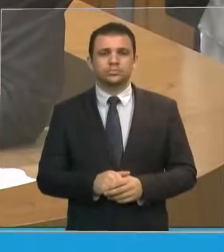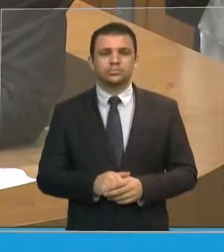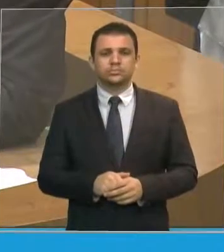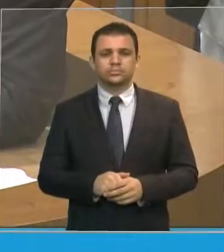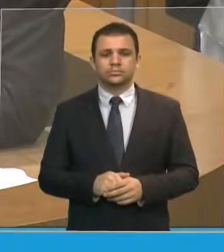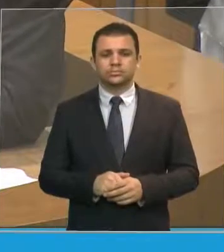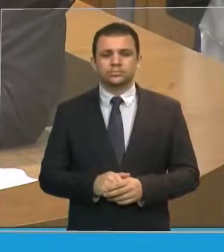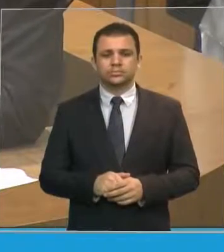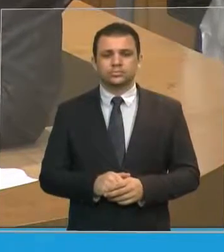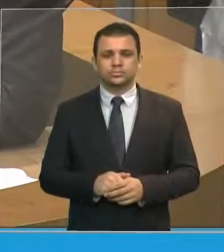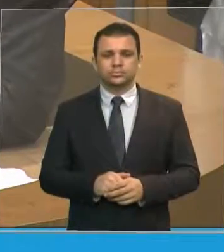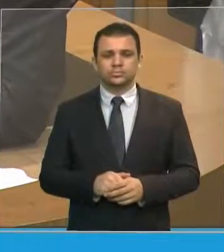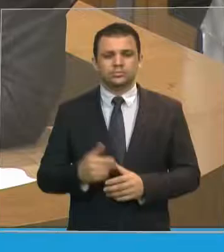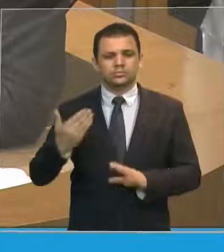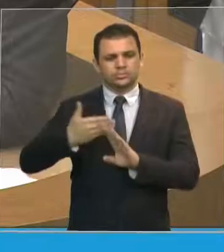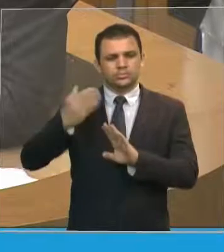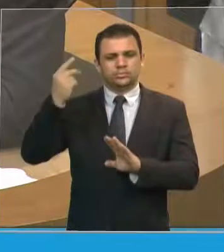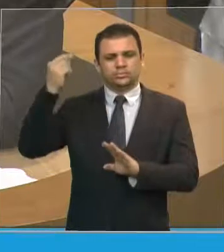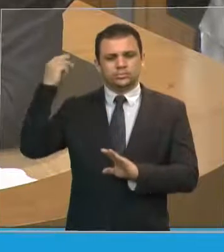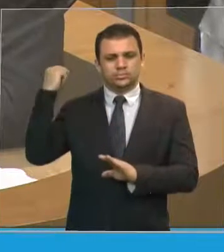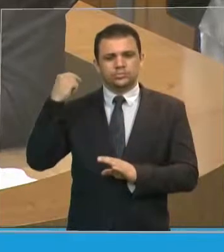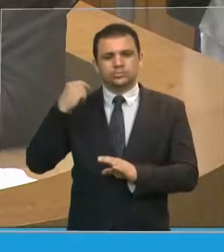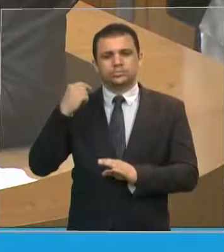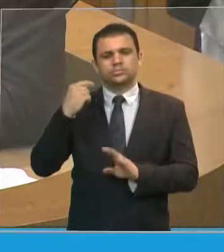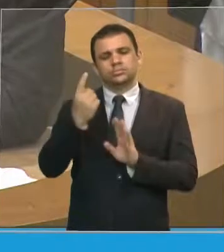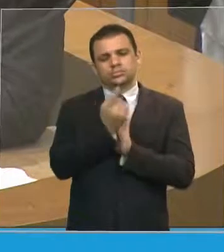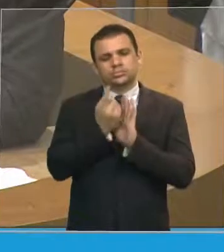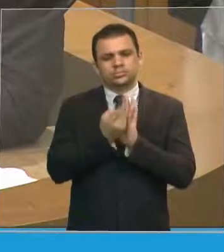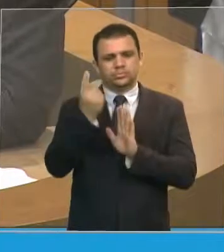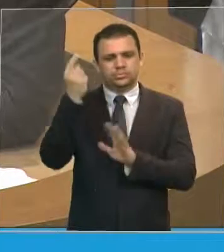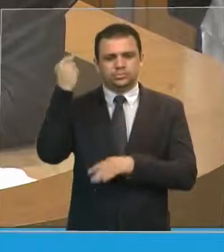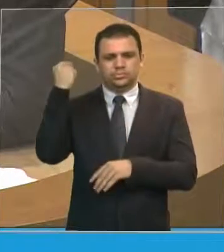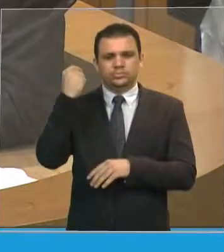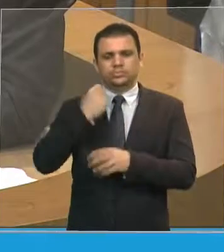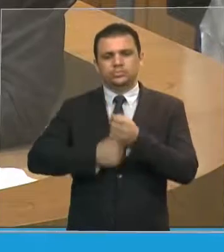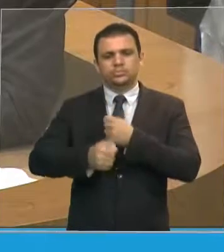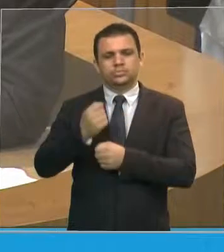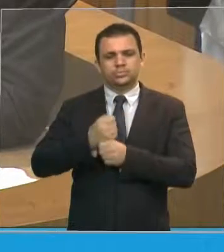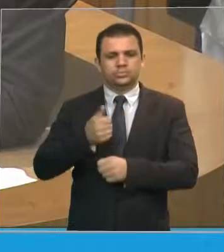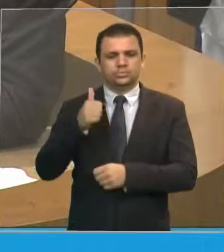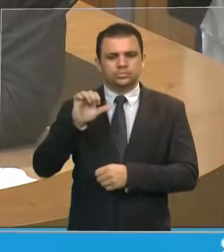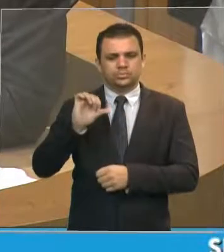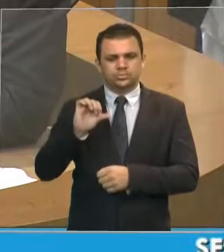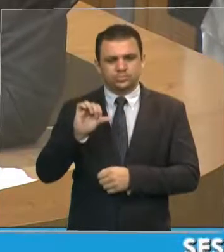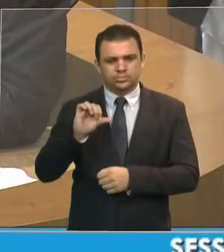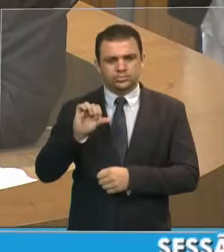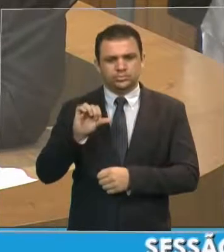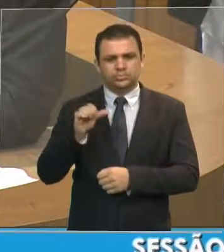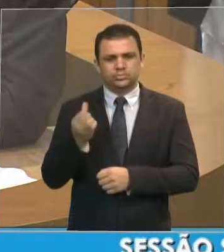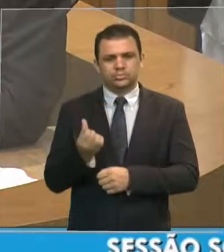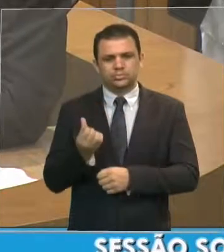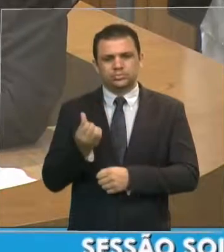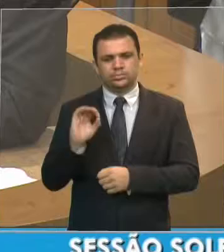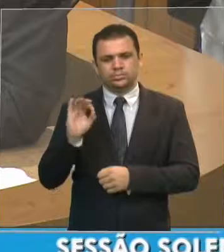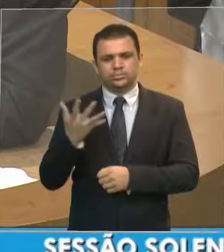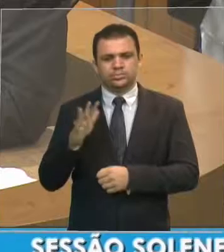nessa distante época, naquela década do final dos anos